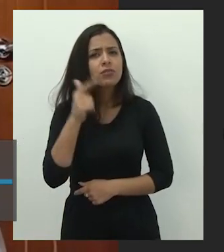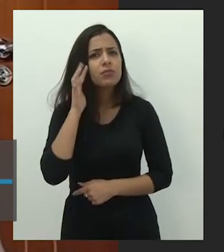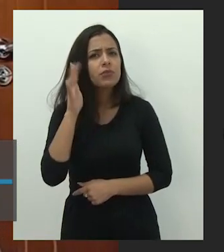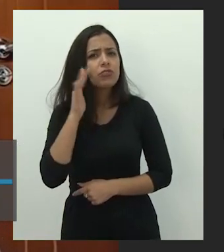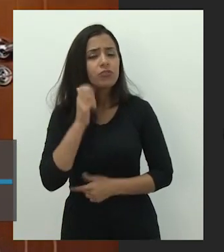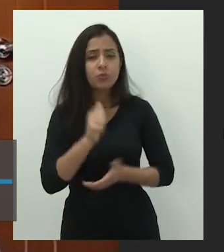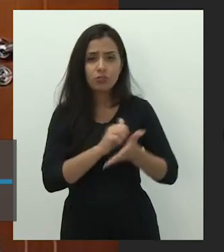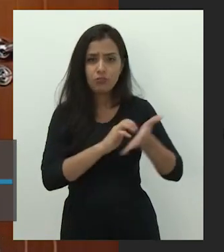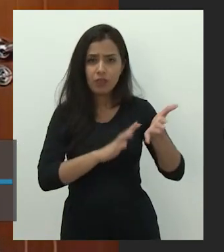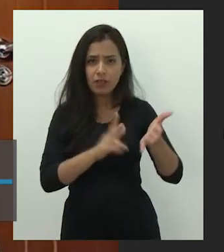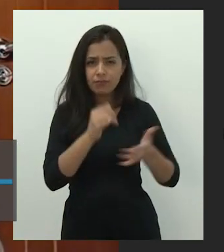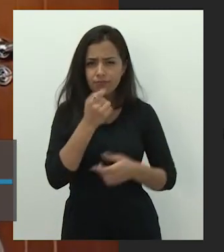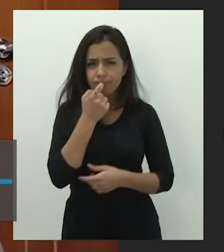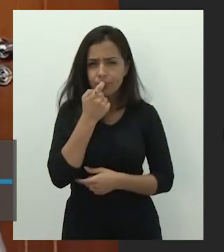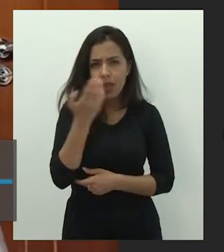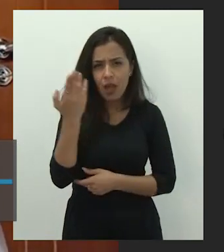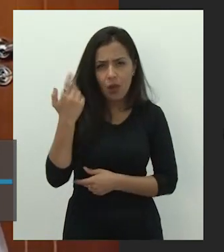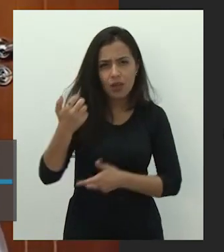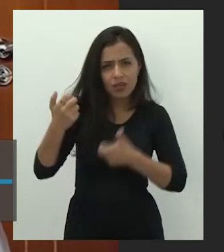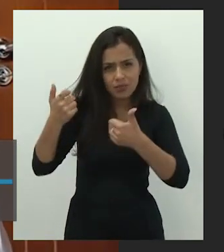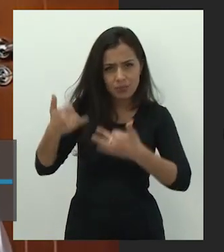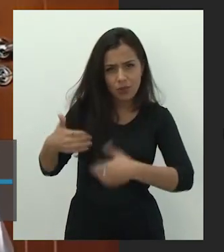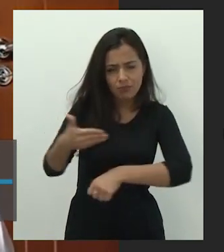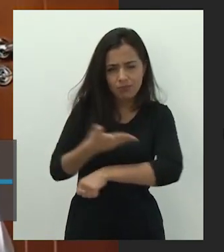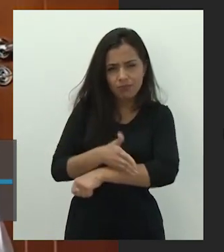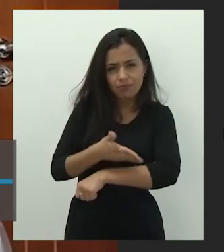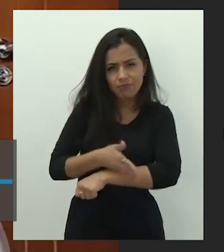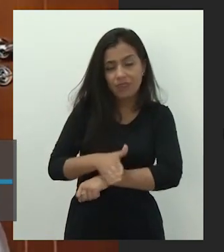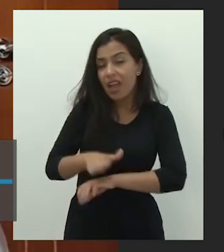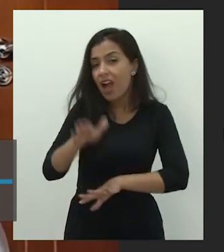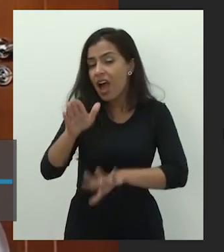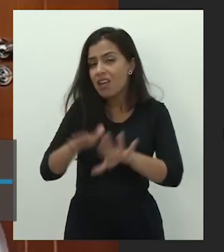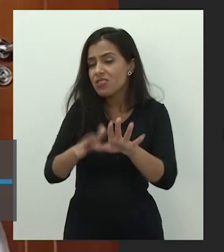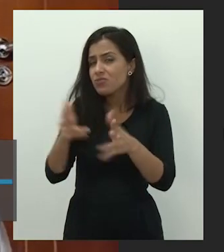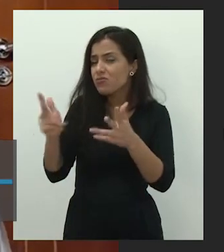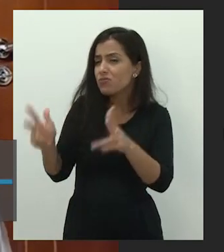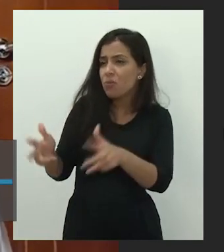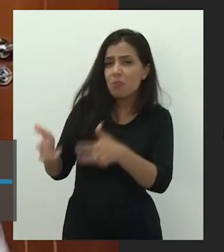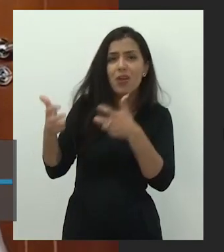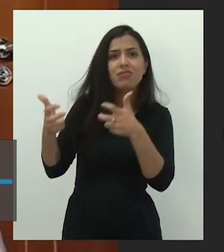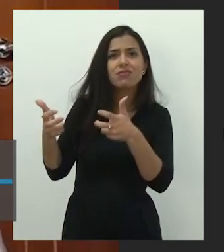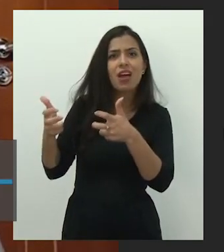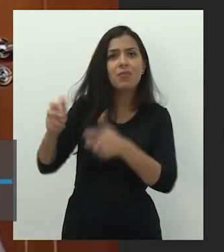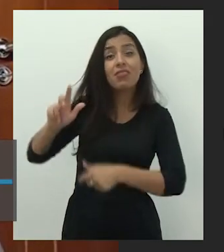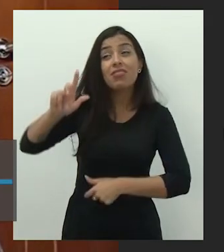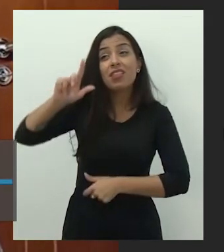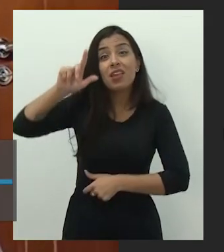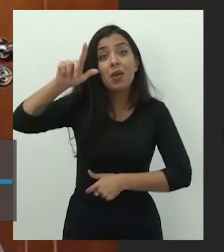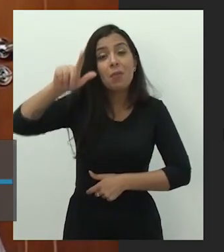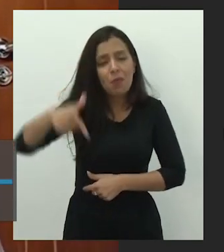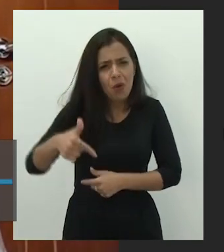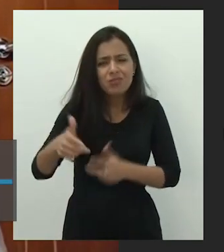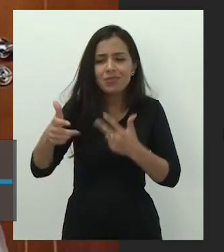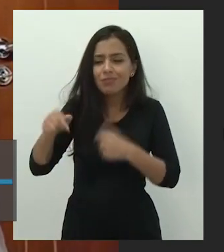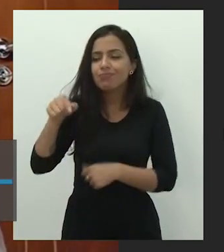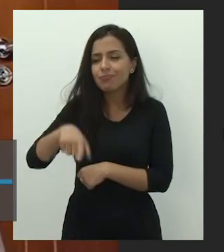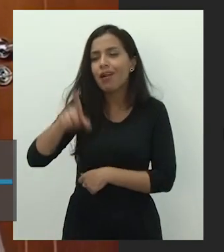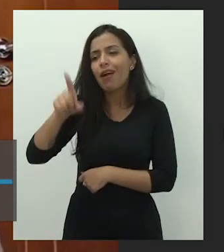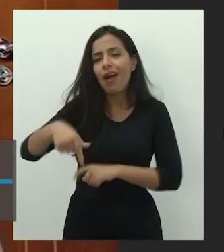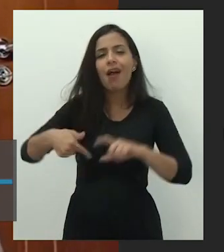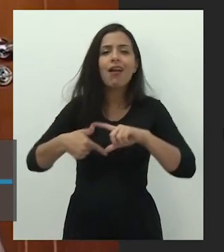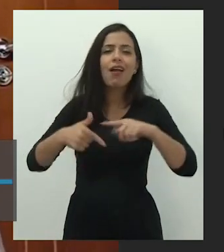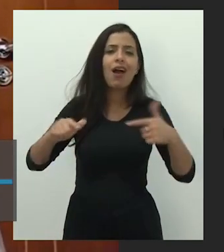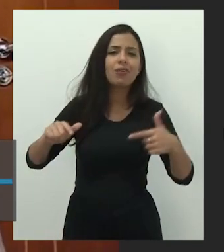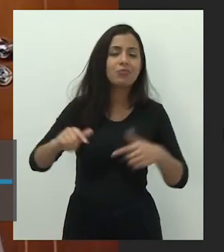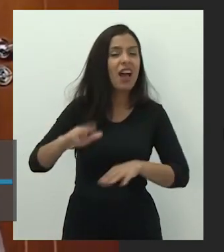que nem a gente fez aqui no aquecimento, a gente nem sempre associa ela de imediato. Depois a gente consegue perceber, mas de imediatamente a gente às